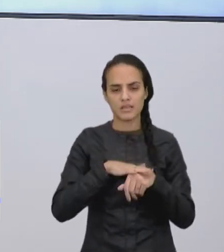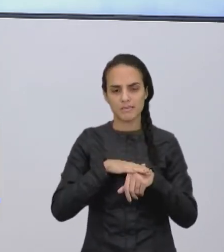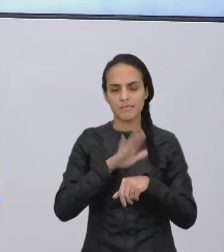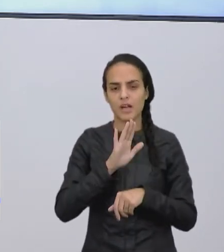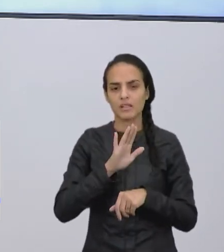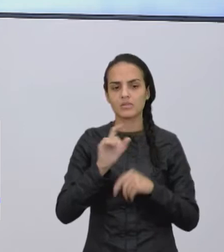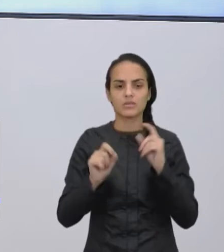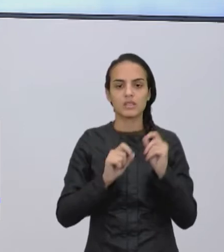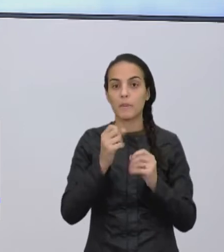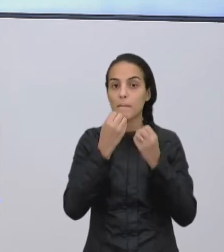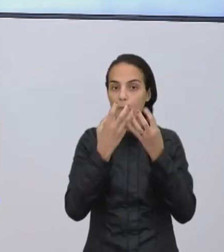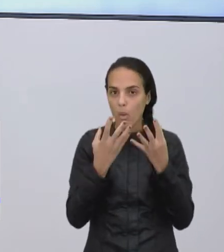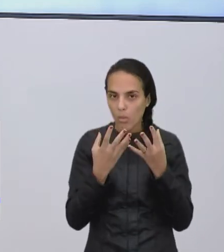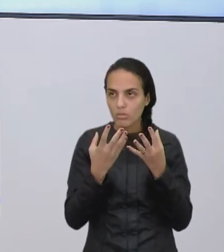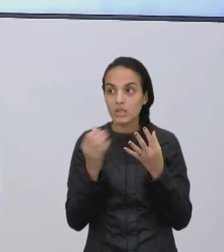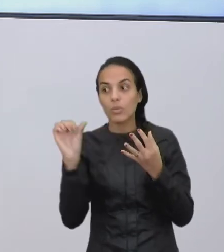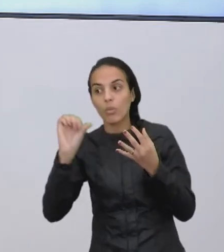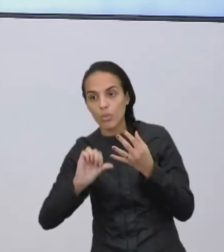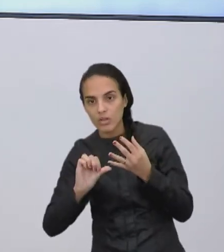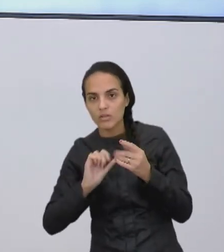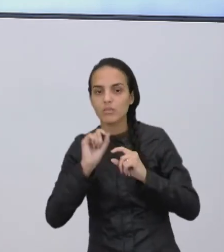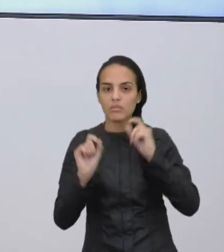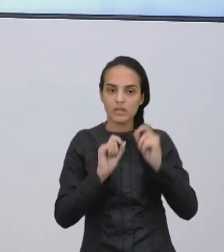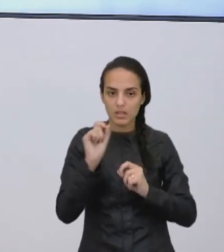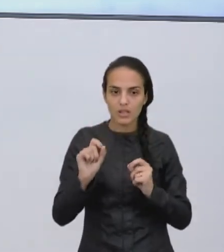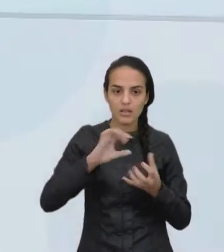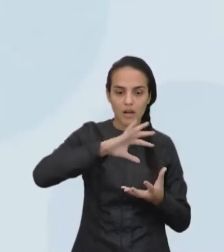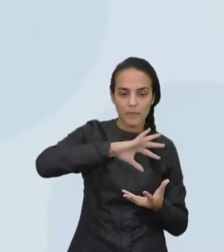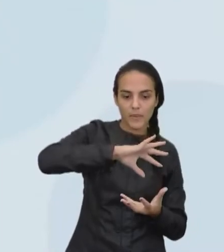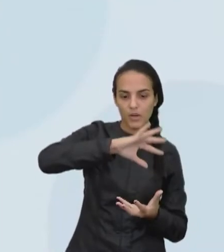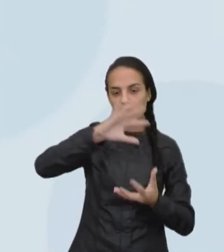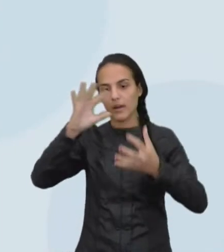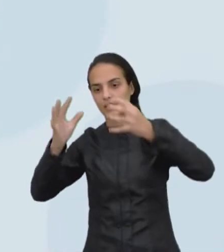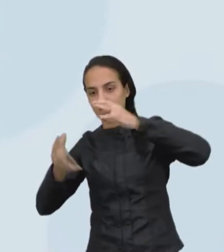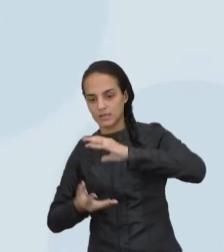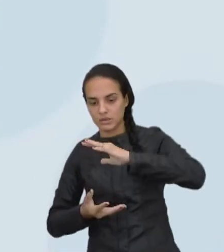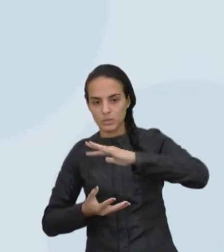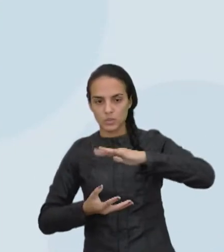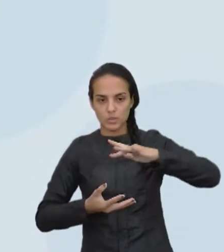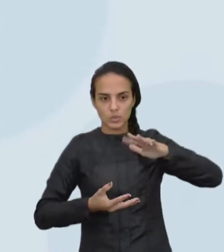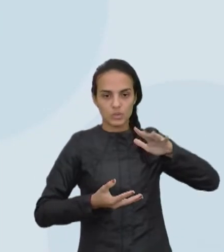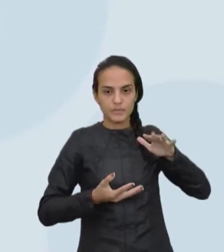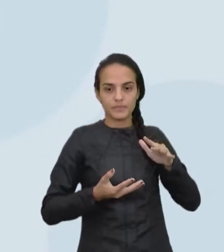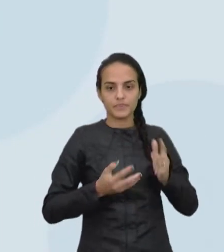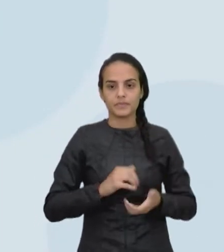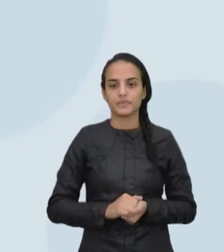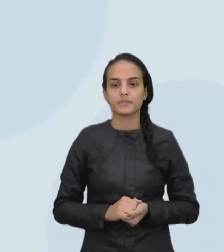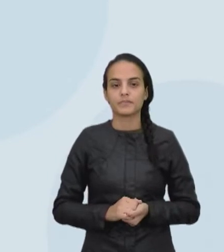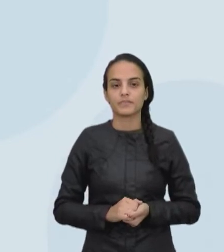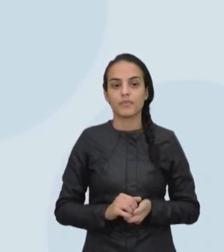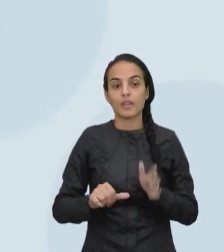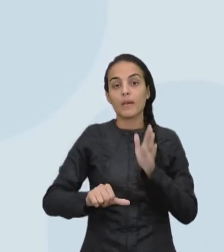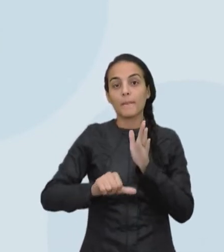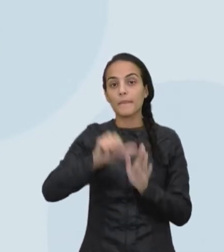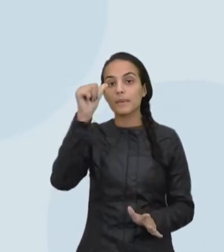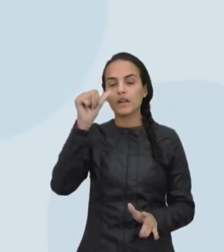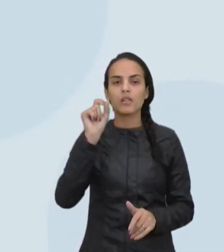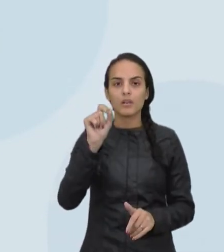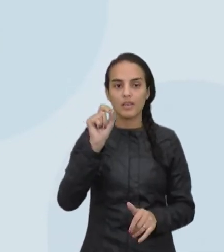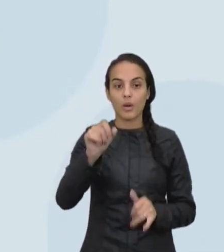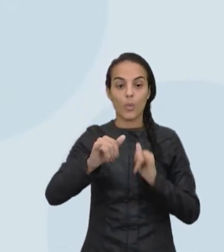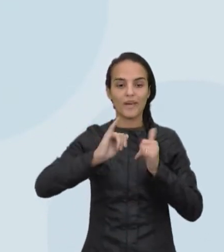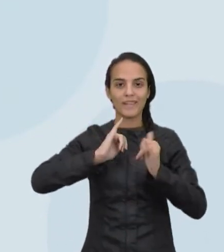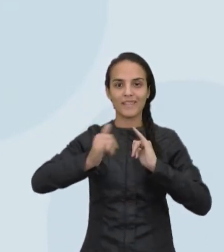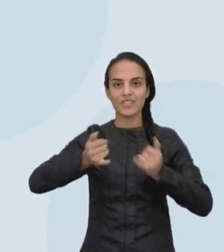as vantagens e desvantagens aí da biomassa, do aproveitamento da biomassa. Bom, primeiro, ela é uma energia